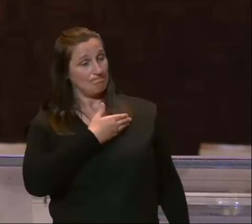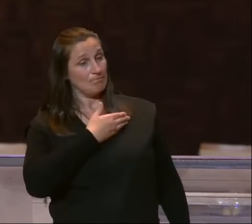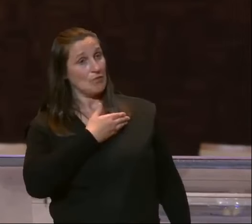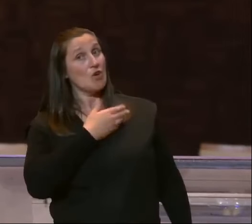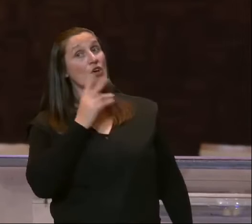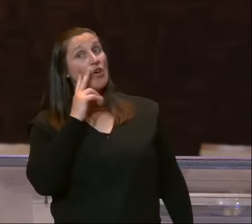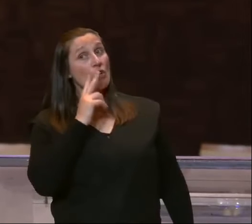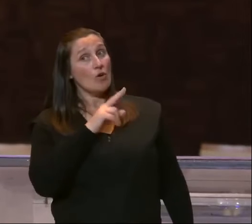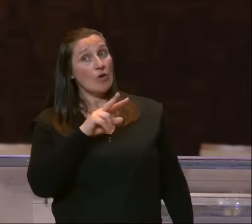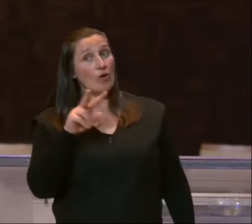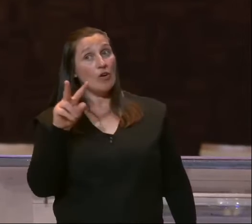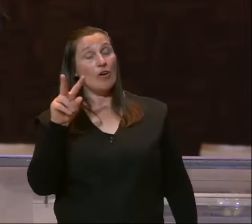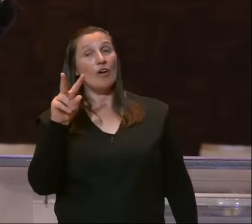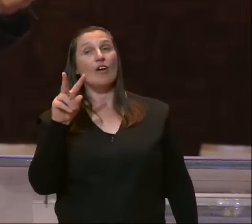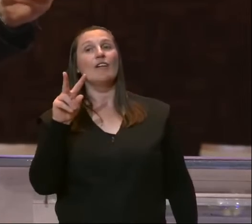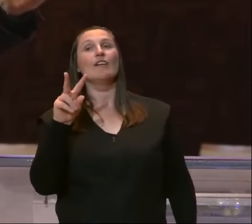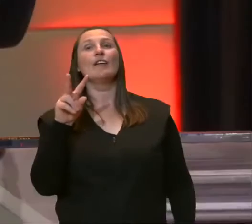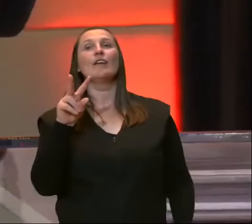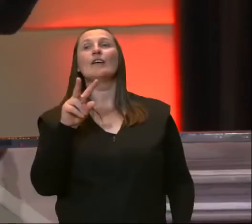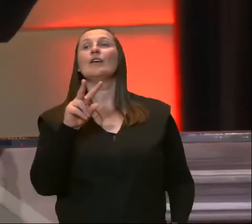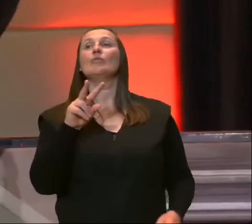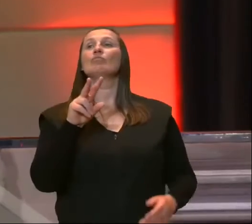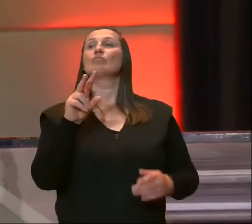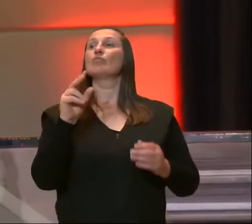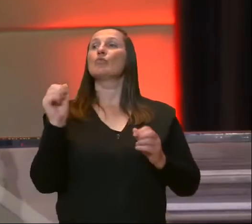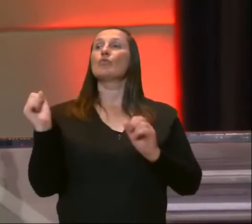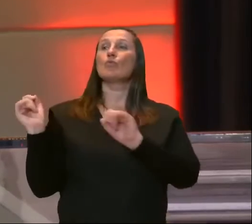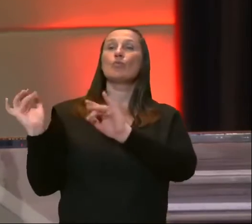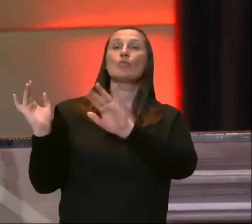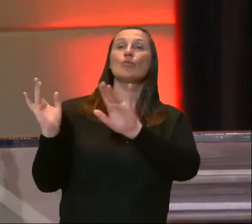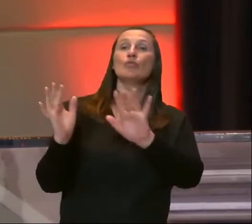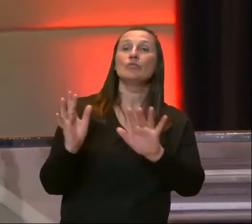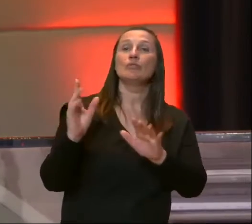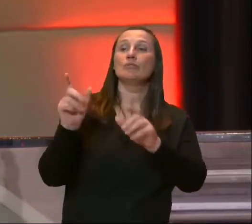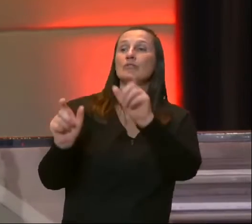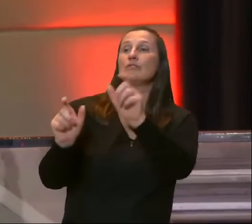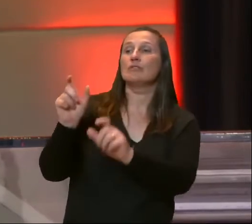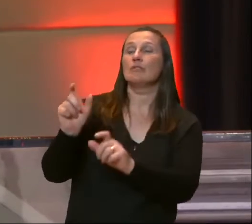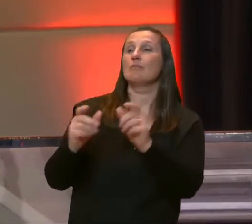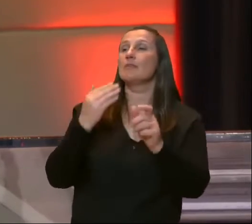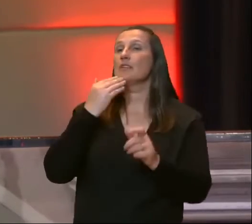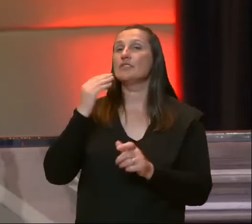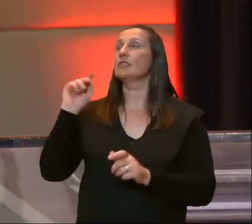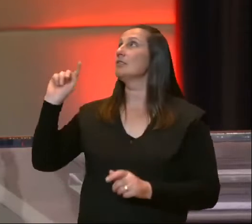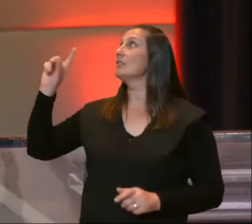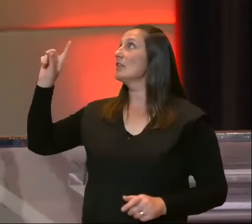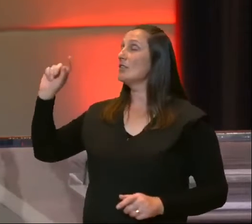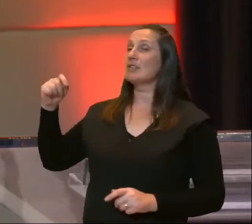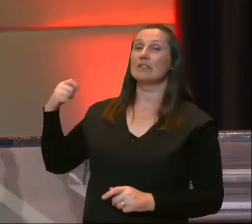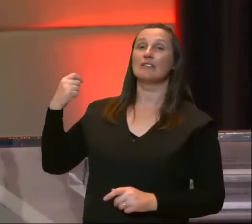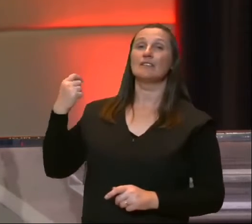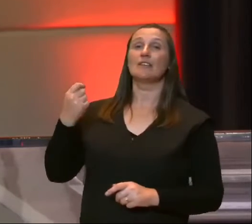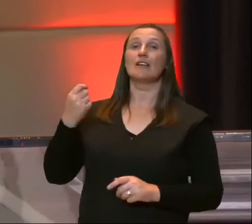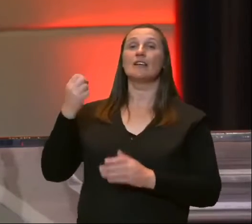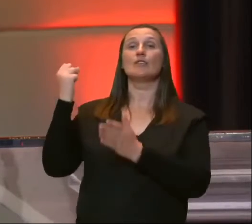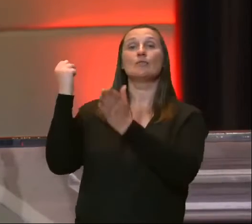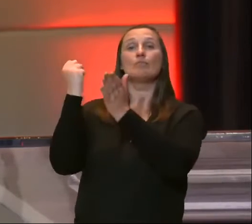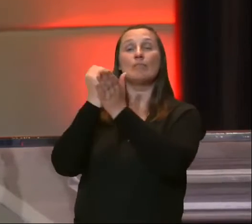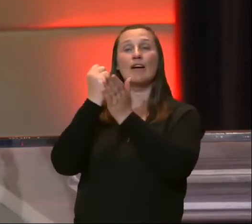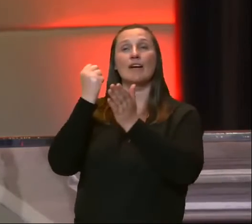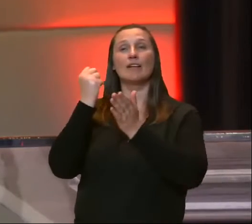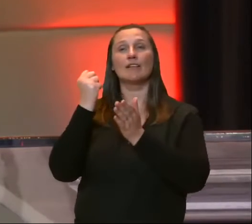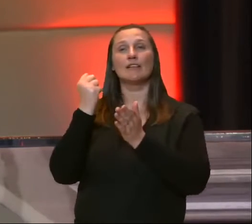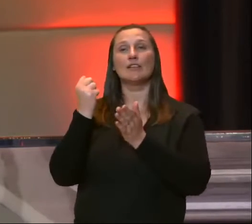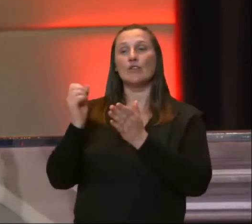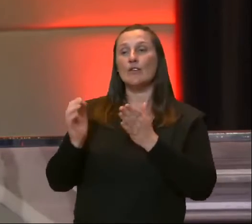olhe quantos outros homens de Deus pediram sinais para entender se a direção que estavam tomando era correta